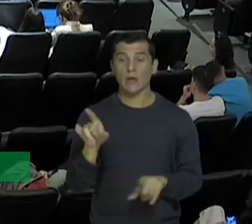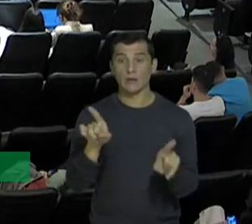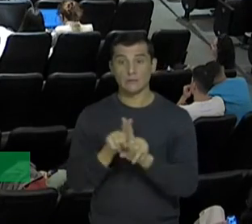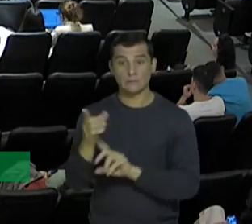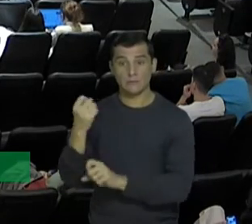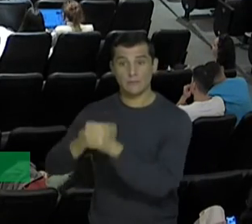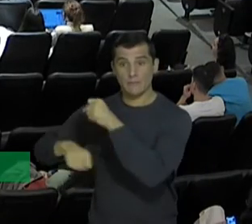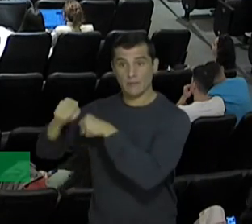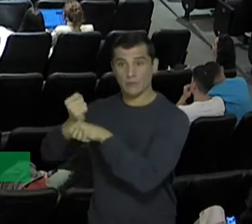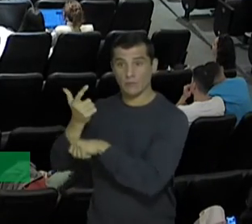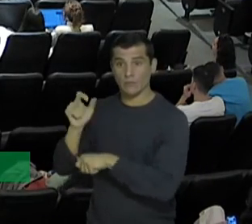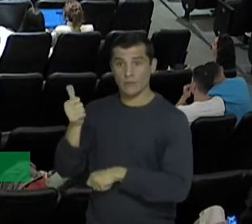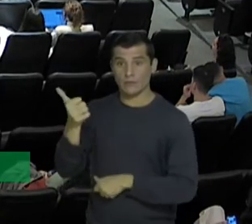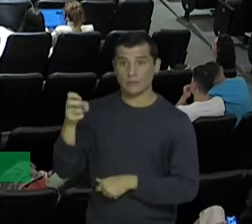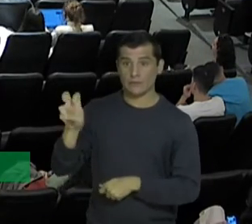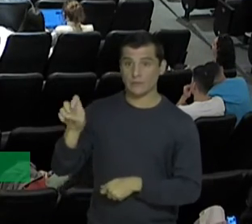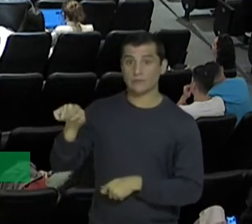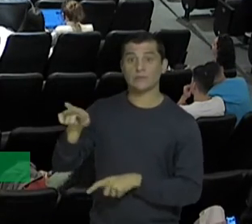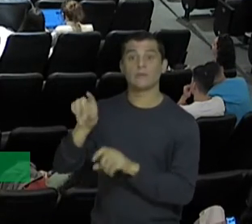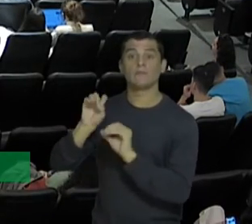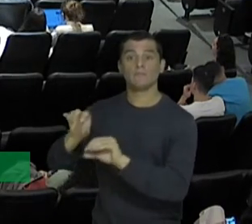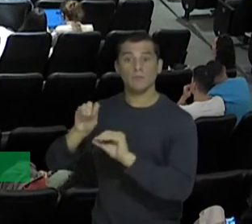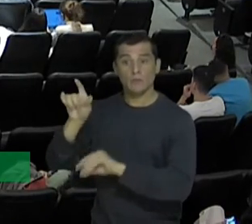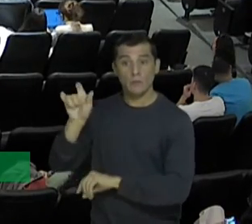universidade do Vale do